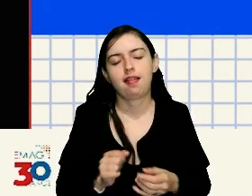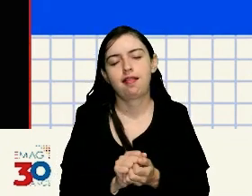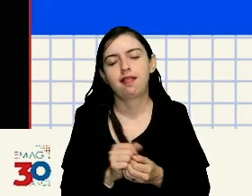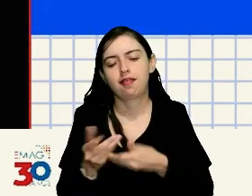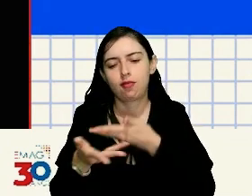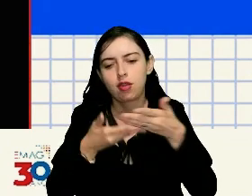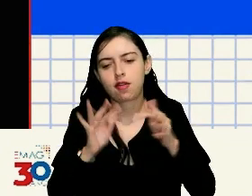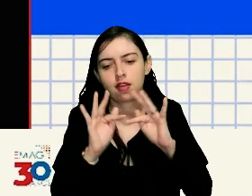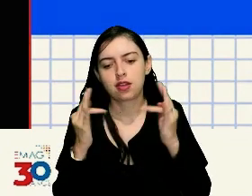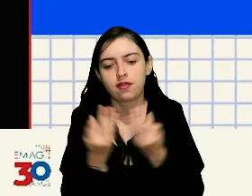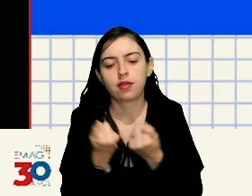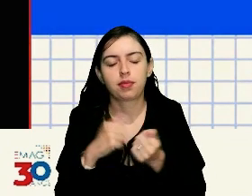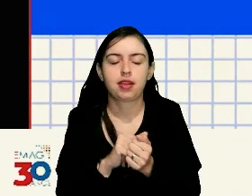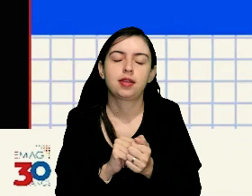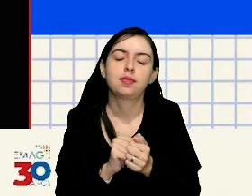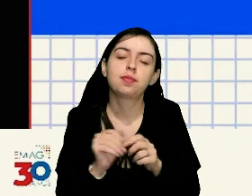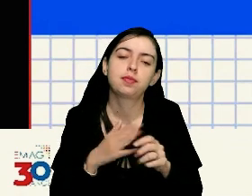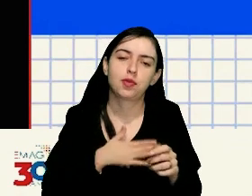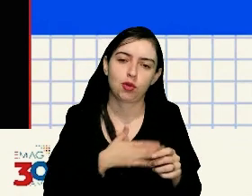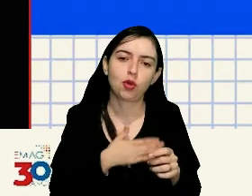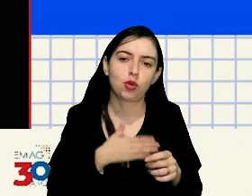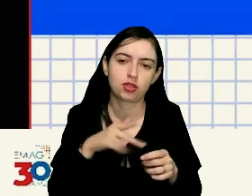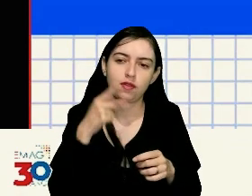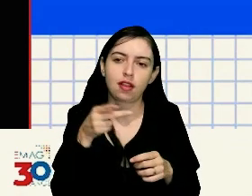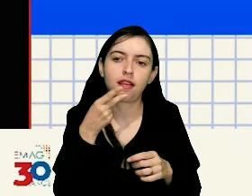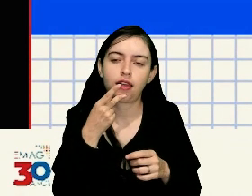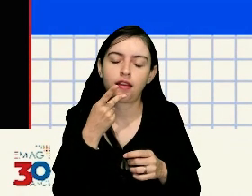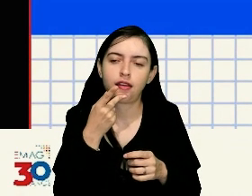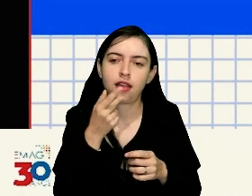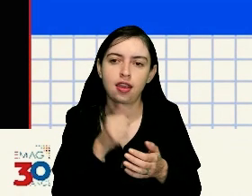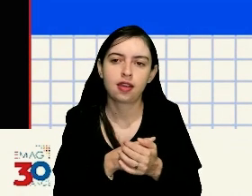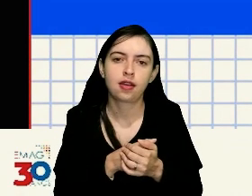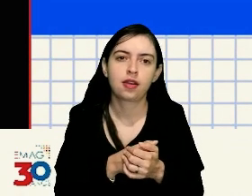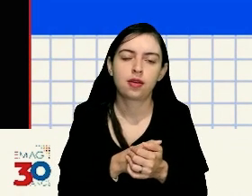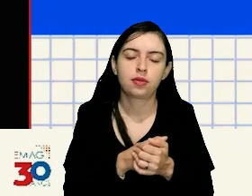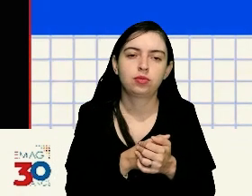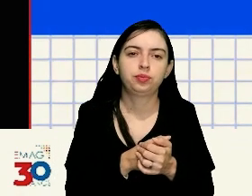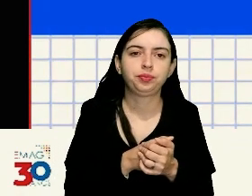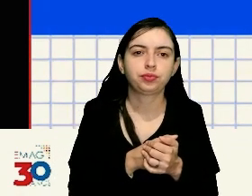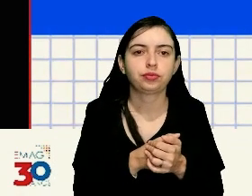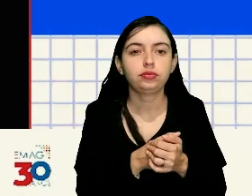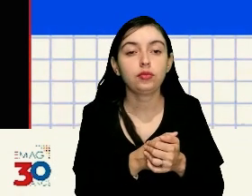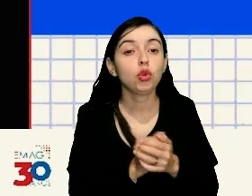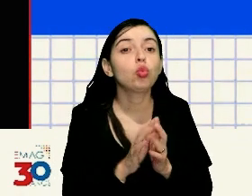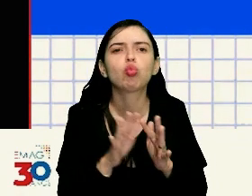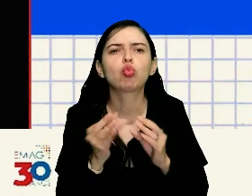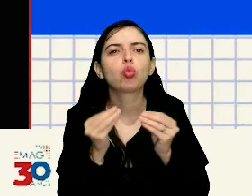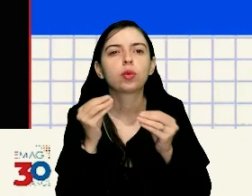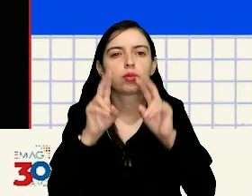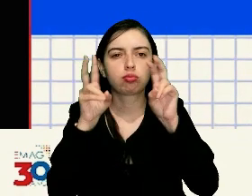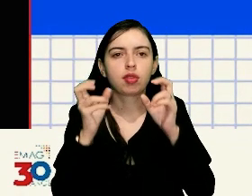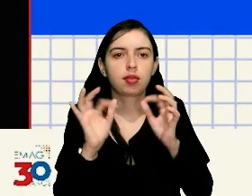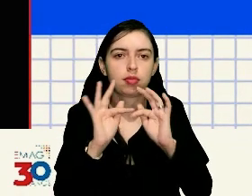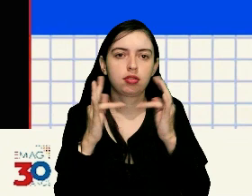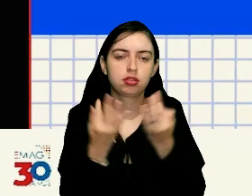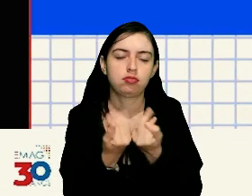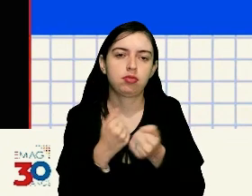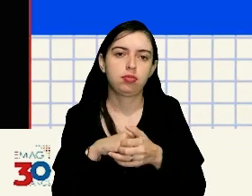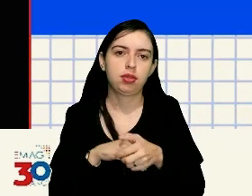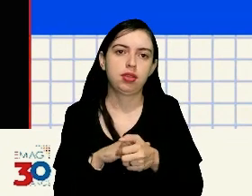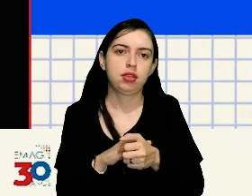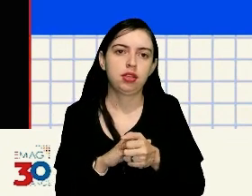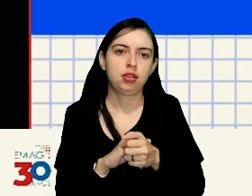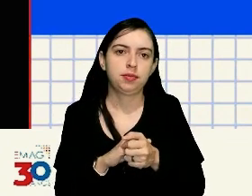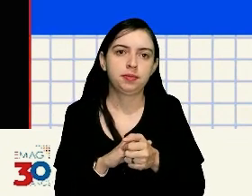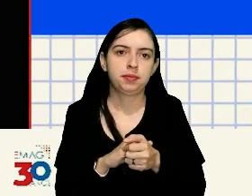né? Porque eu acho que mostra como o conceito de família, que eu gosto muito, que é o conceito da Unicef, nós da Forded, a